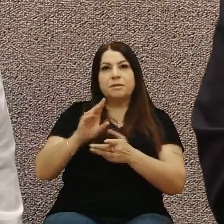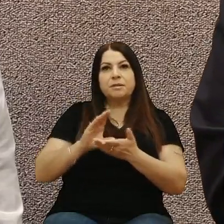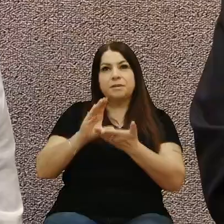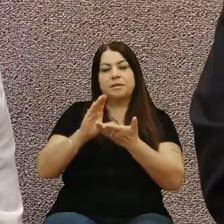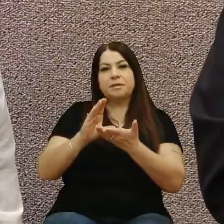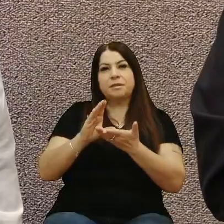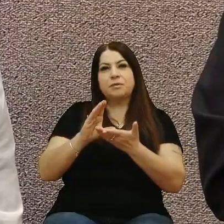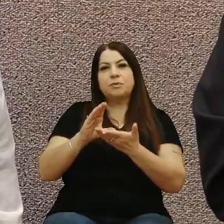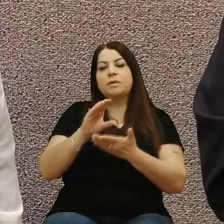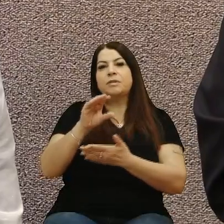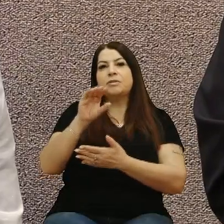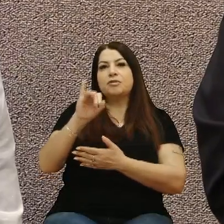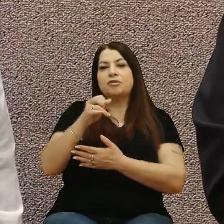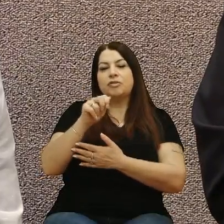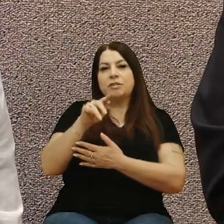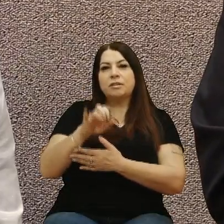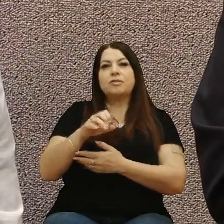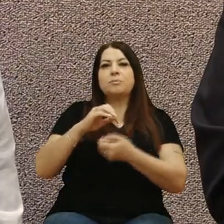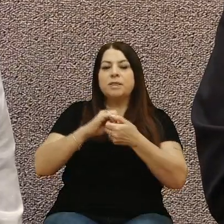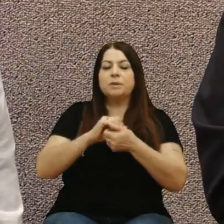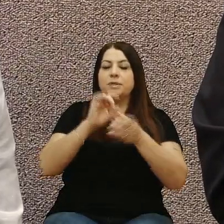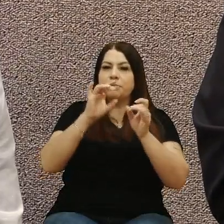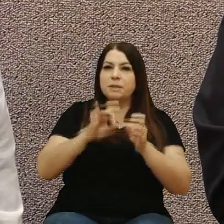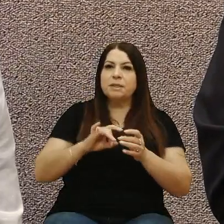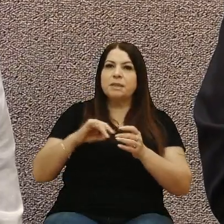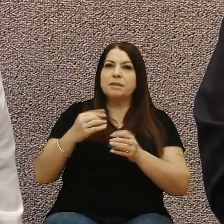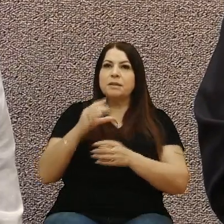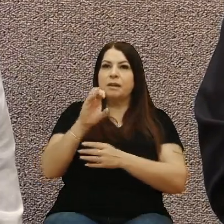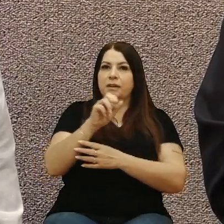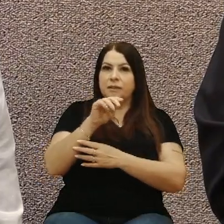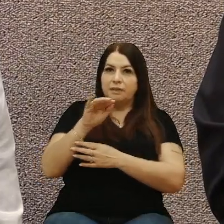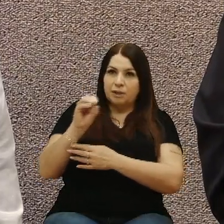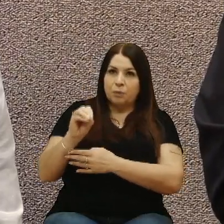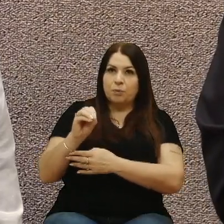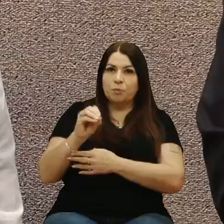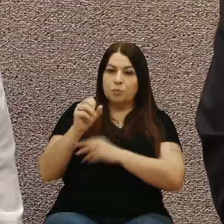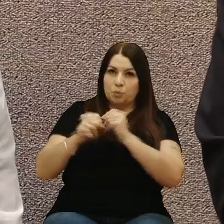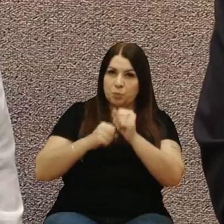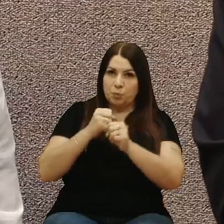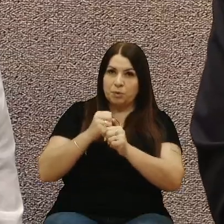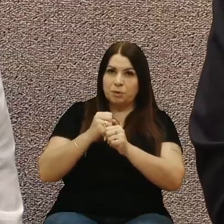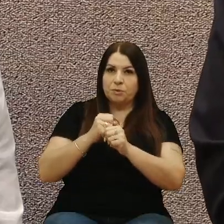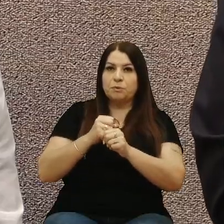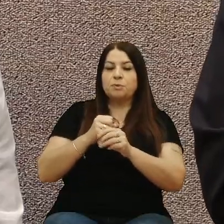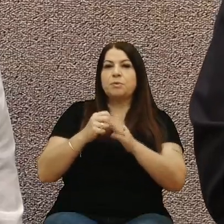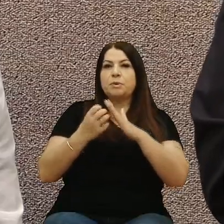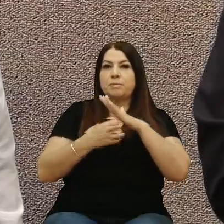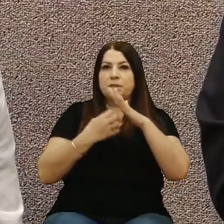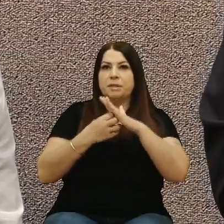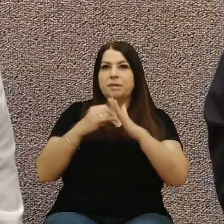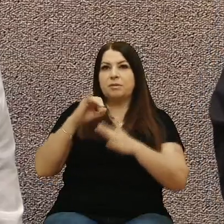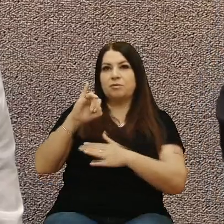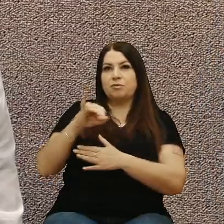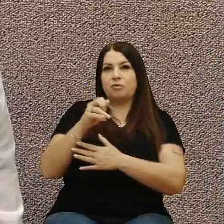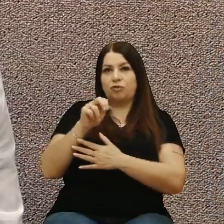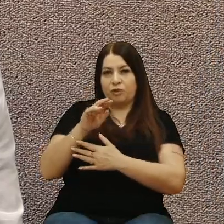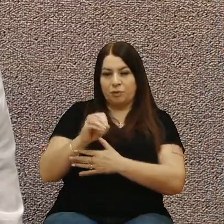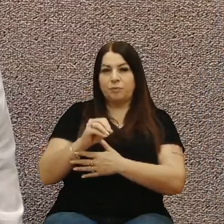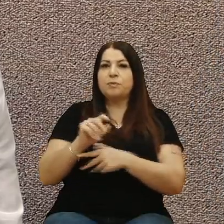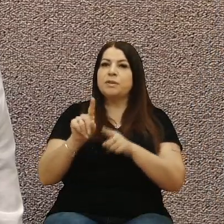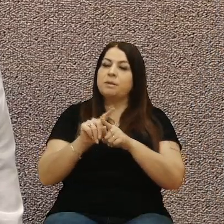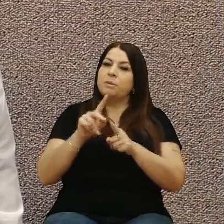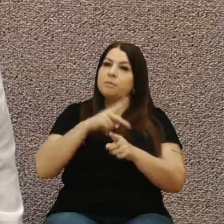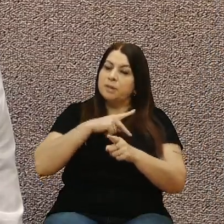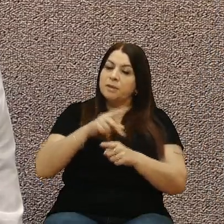Janete Boniati, e uma saudação muito especial ao cristão do ano, o empresário Jair Antunes. E também, senhor presidente,